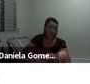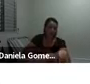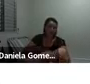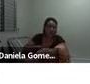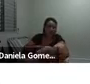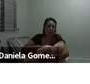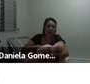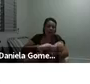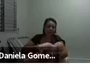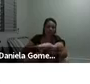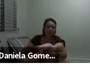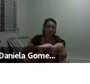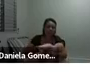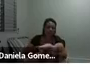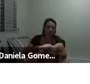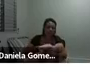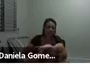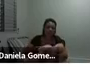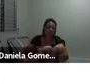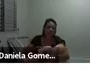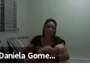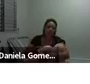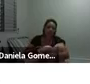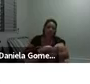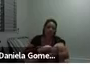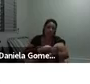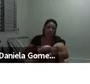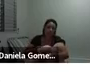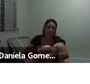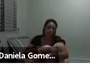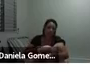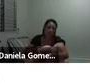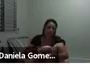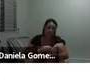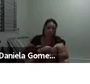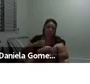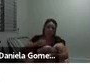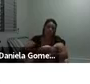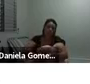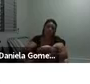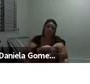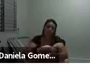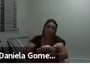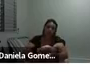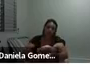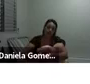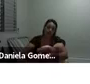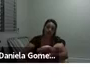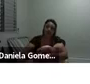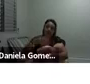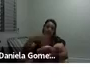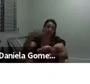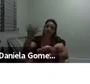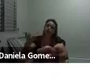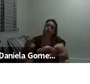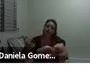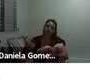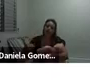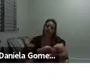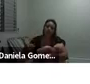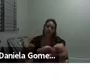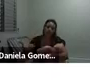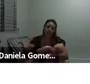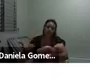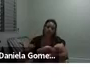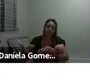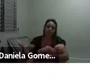tá? Você traga o bebê até você. Então, é importante você ter o seu braço bem apoiado, porque você vai ficar por um tempo